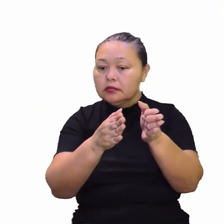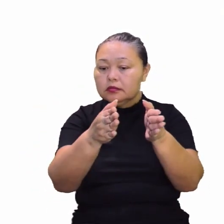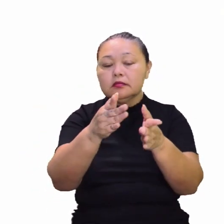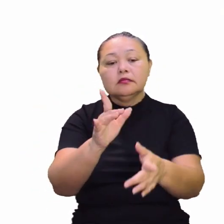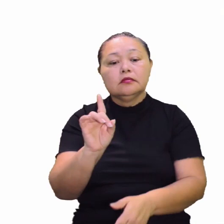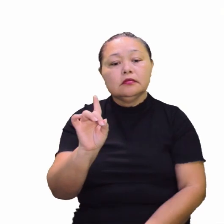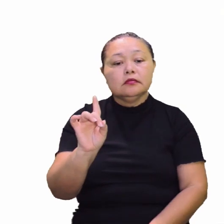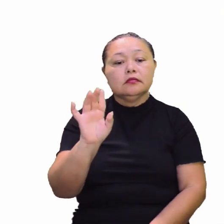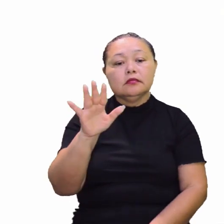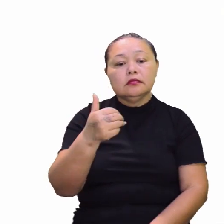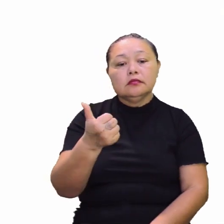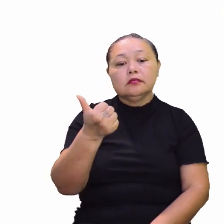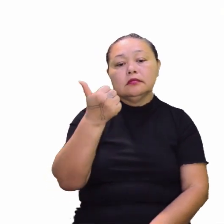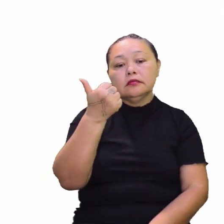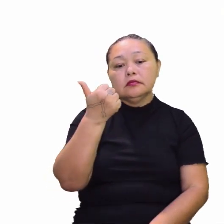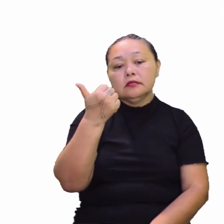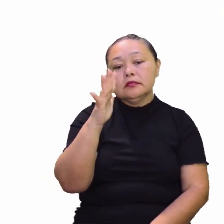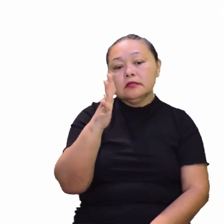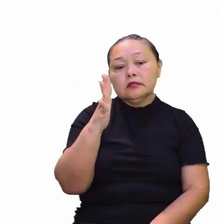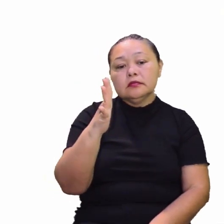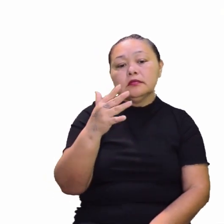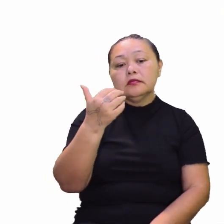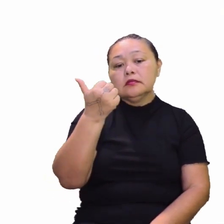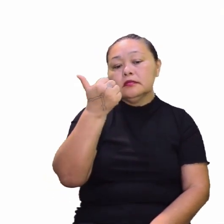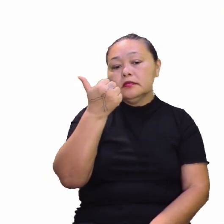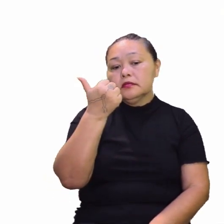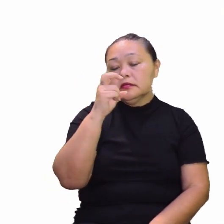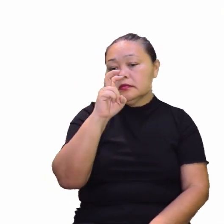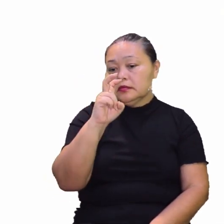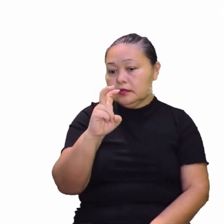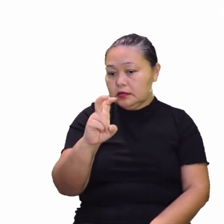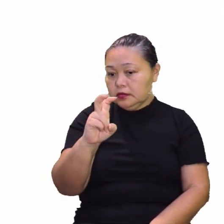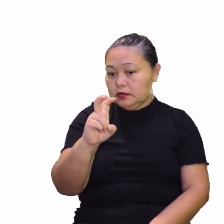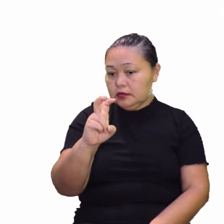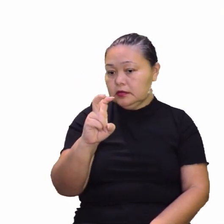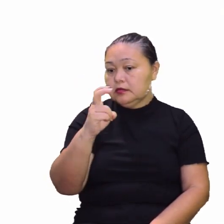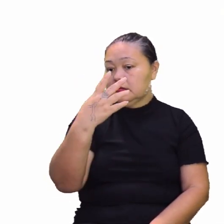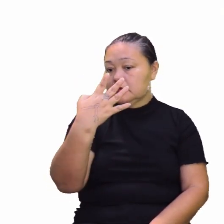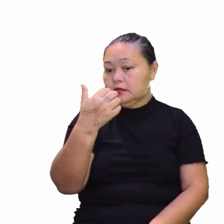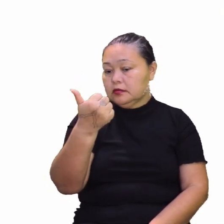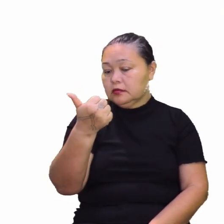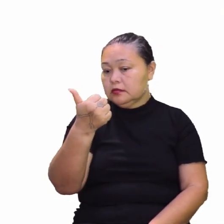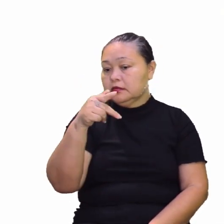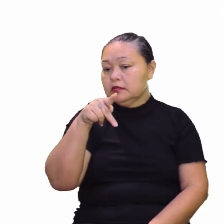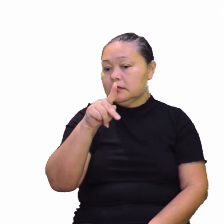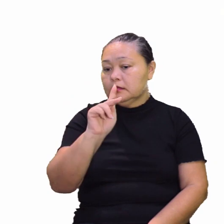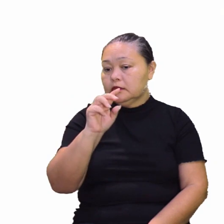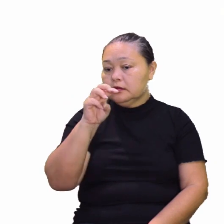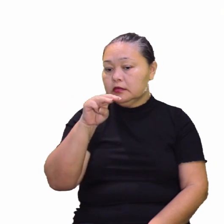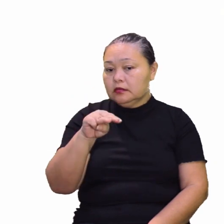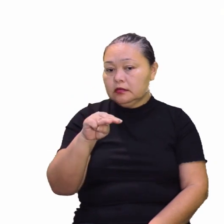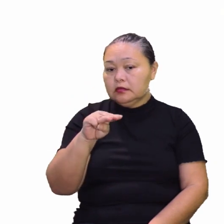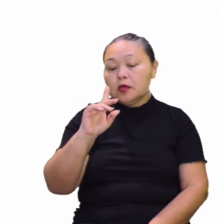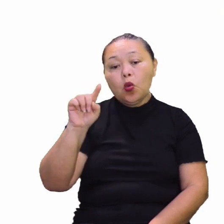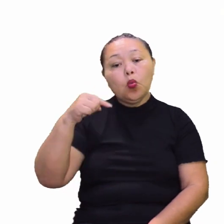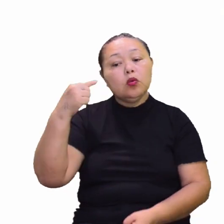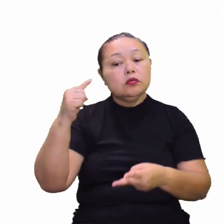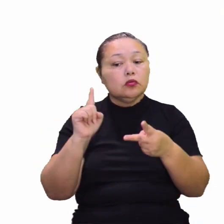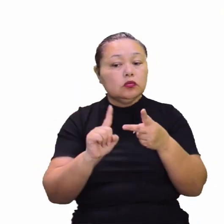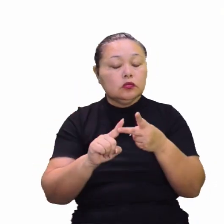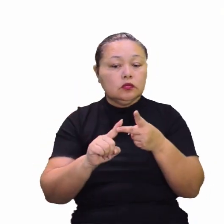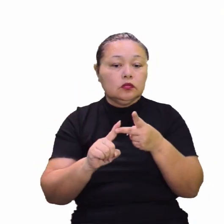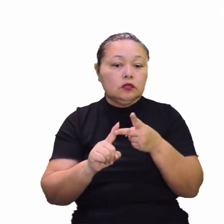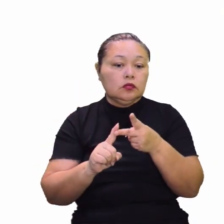ter 541 quilômetros. Outro rio aqui da bacia hidrográfica de Rondônia é o